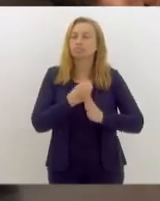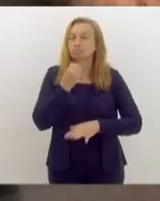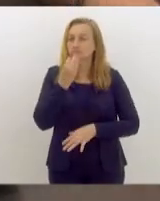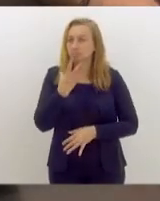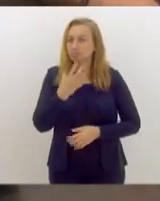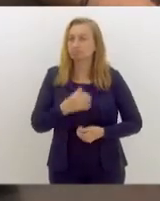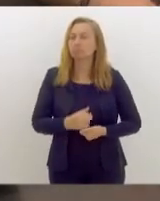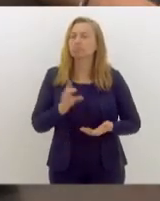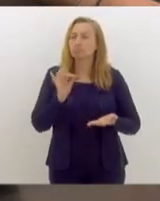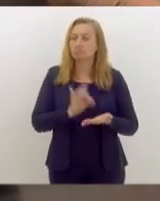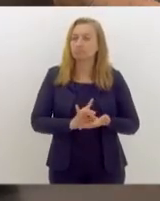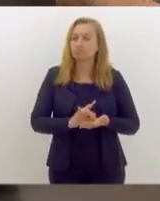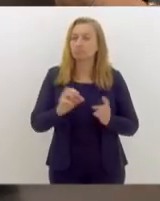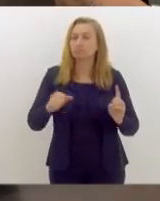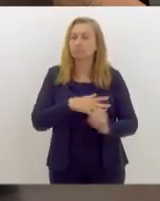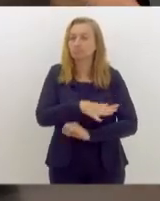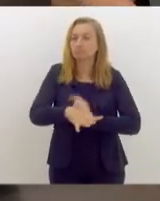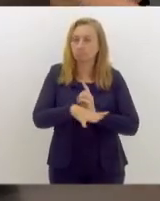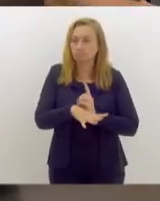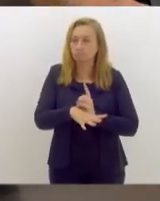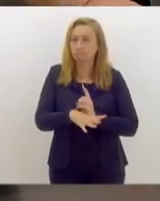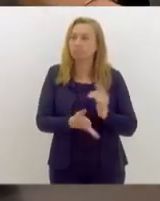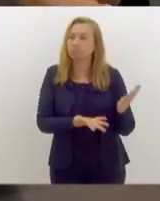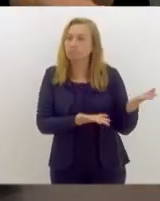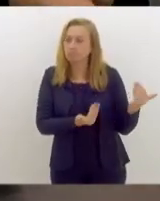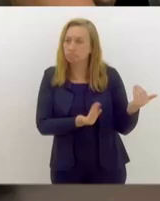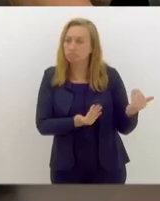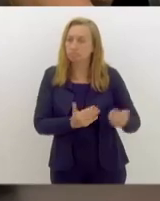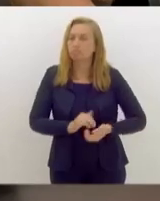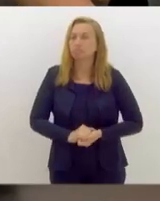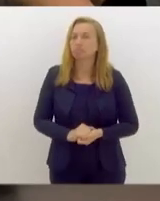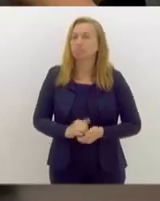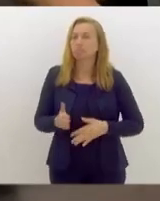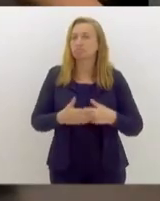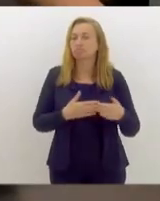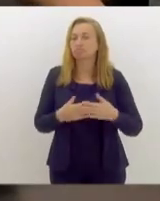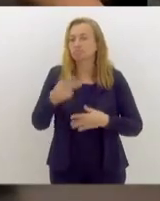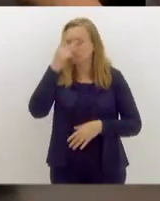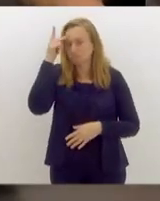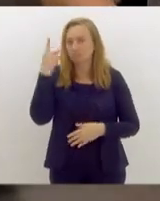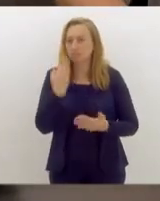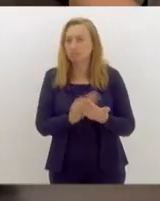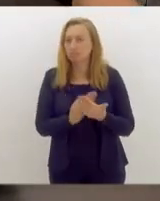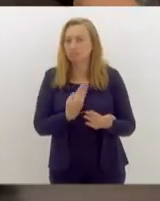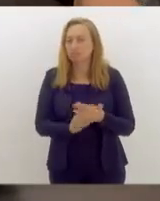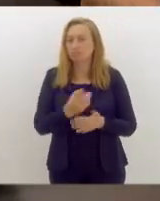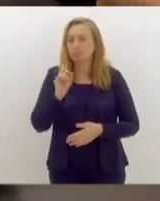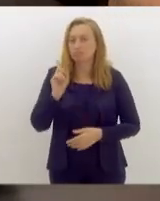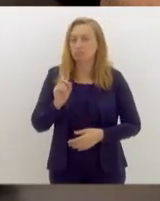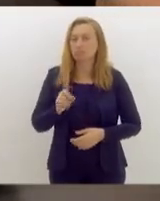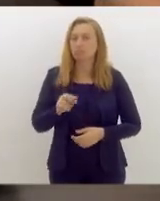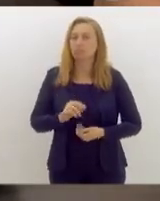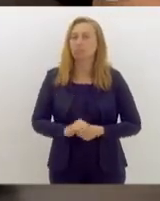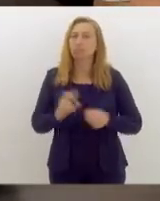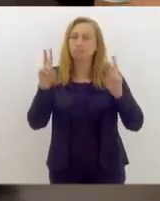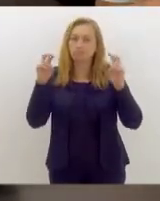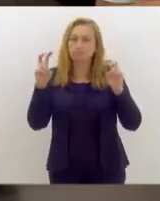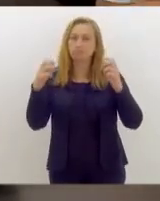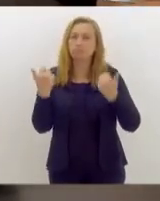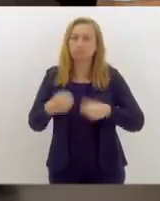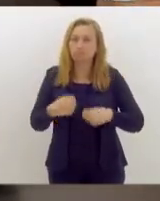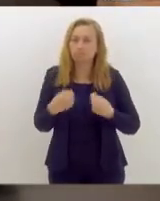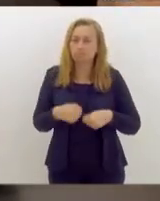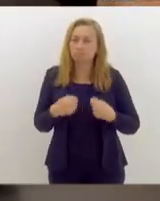positivo na realidade social dos jovens ou de quem esteja estudando. Então, acho que isso é uma questão que precisa